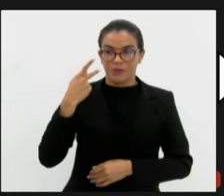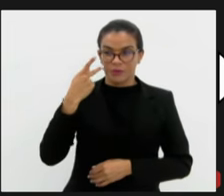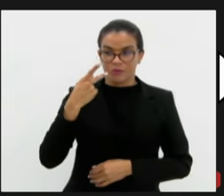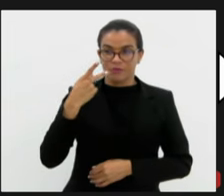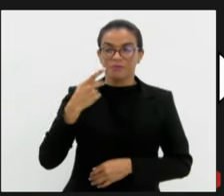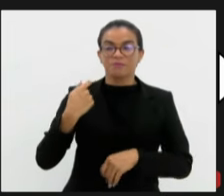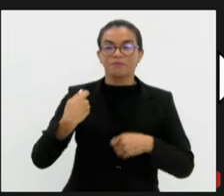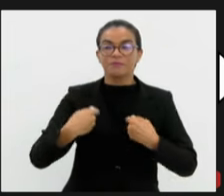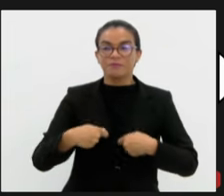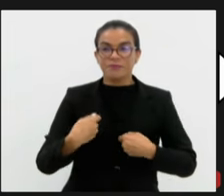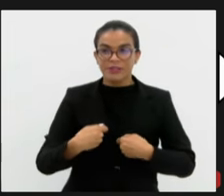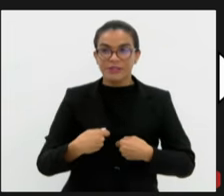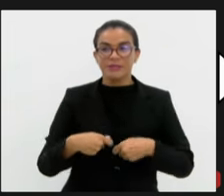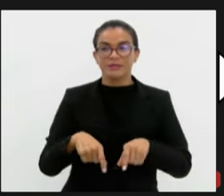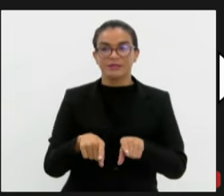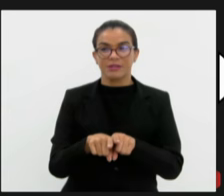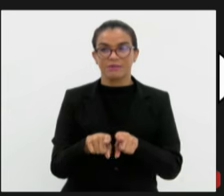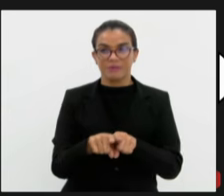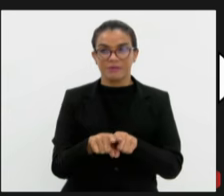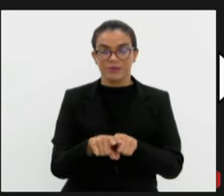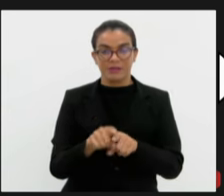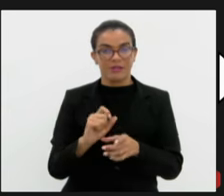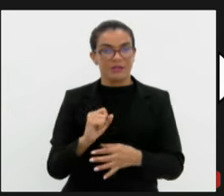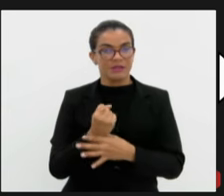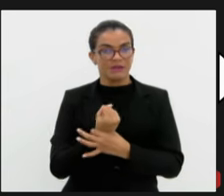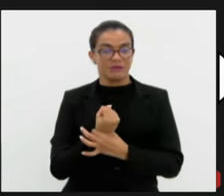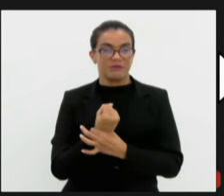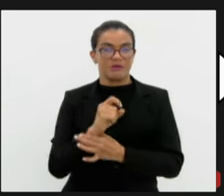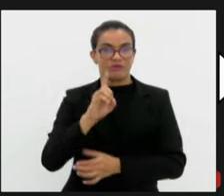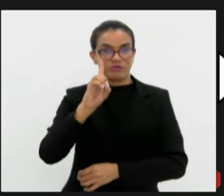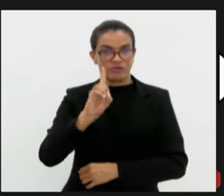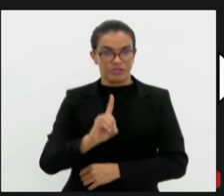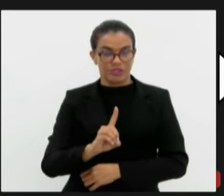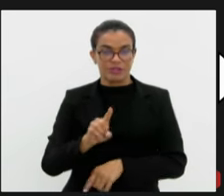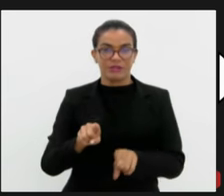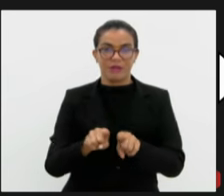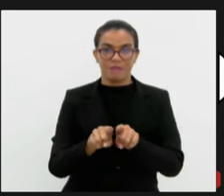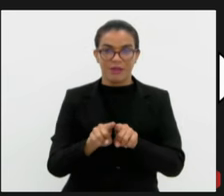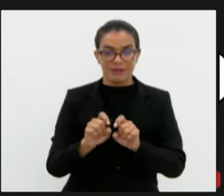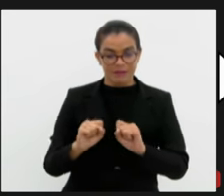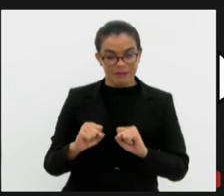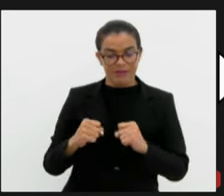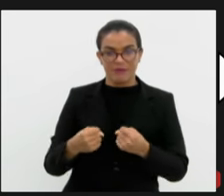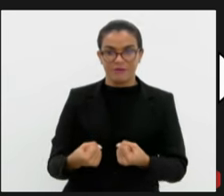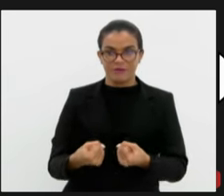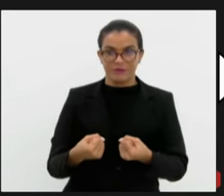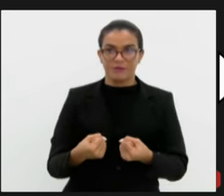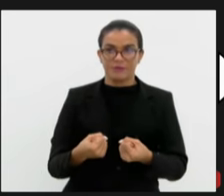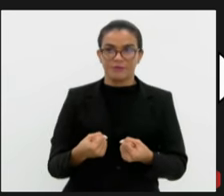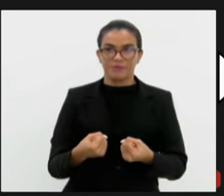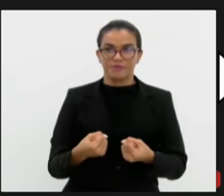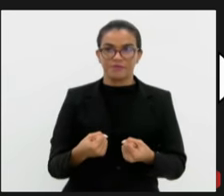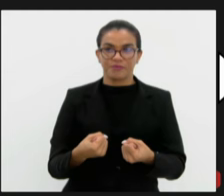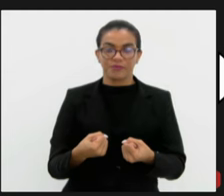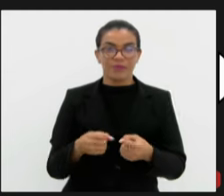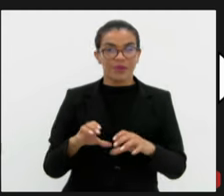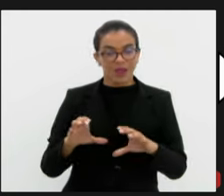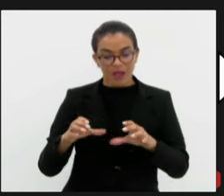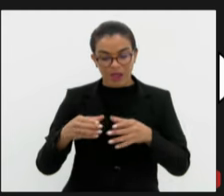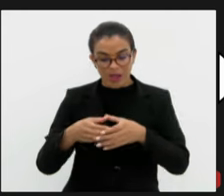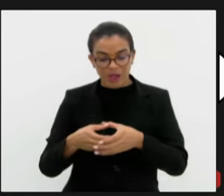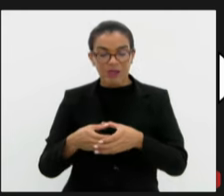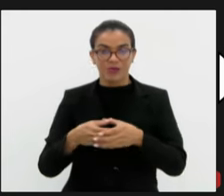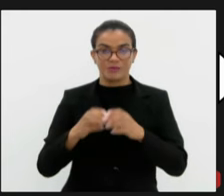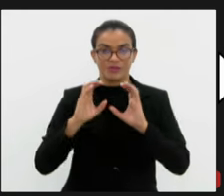seja feito através da garantia do direito e da ampla defesa. Então, tendo em vista que a Comissão de Ética